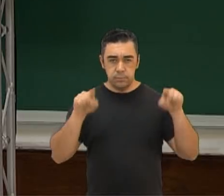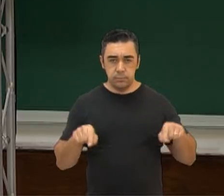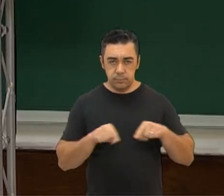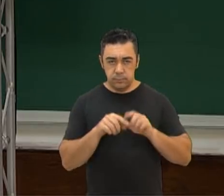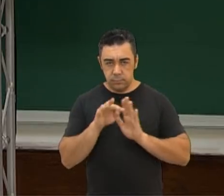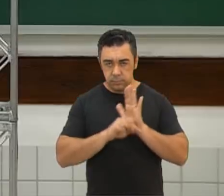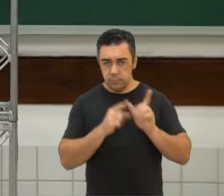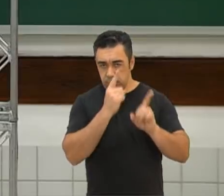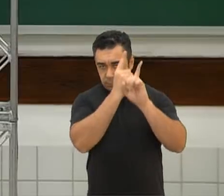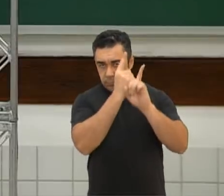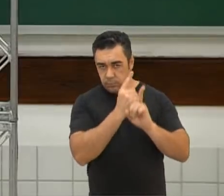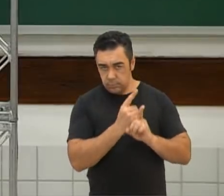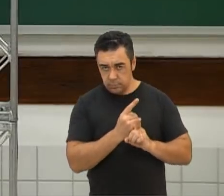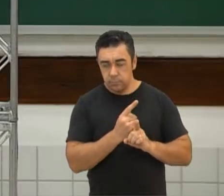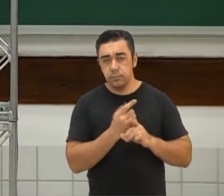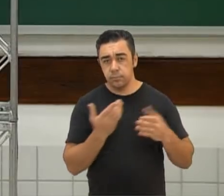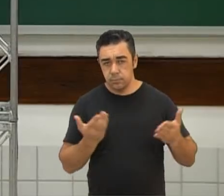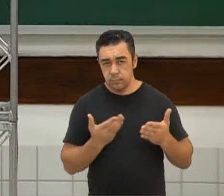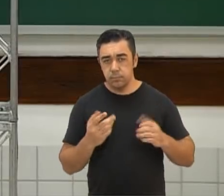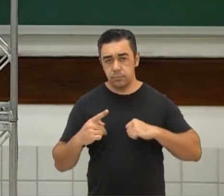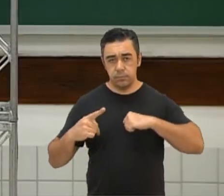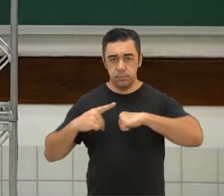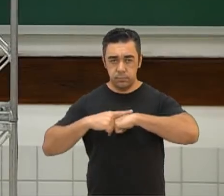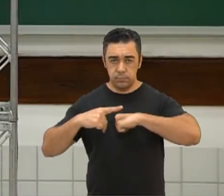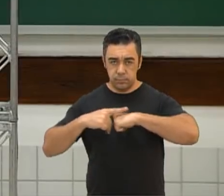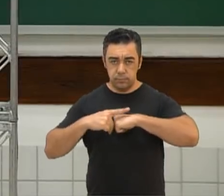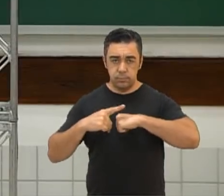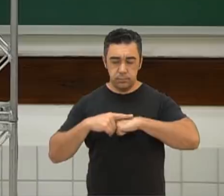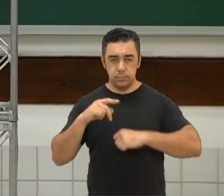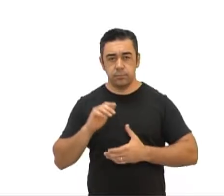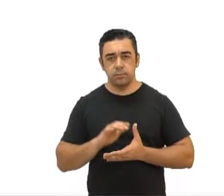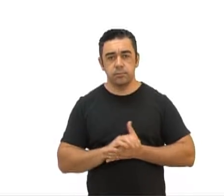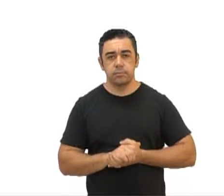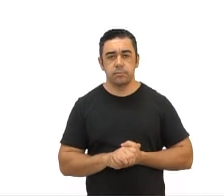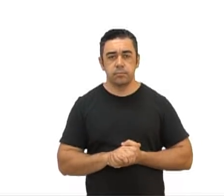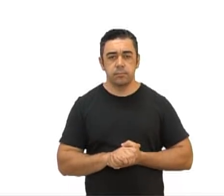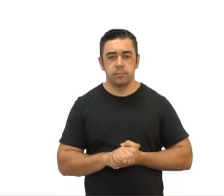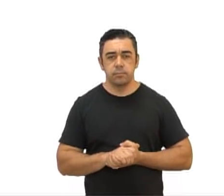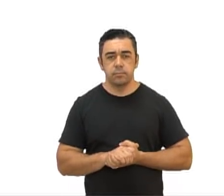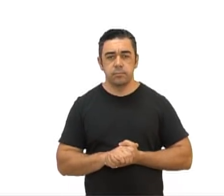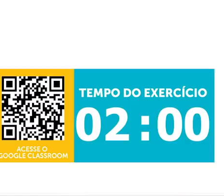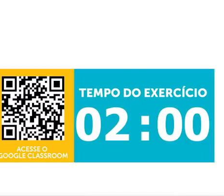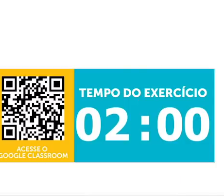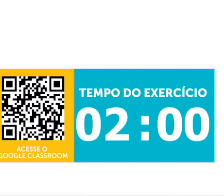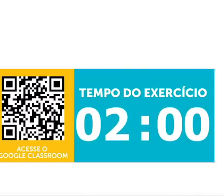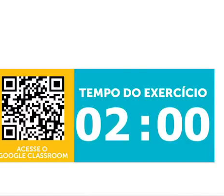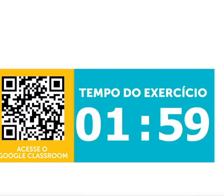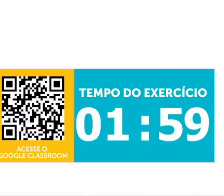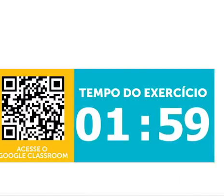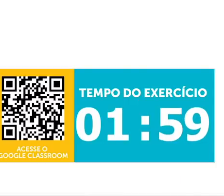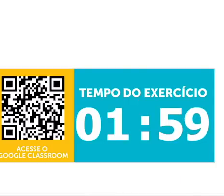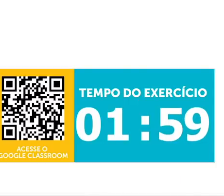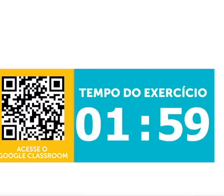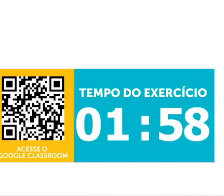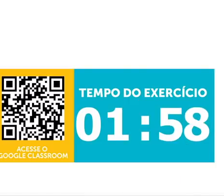para vocês localizarem aí agora os pronomes relativos, ok?